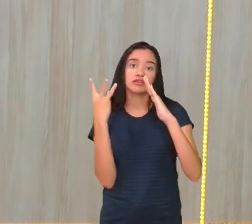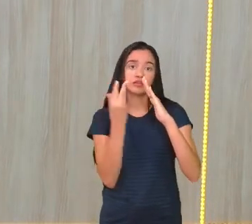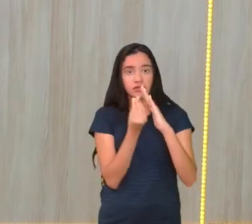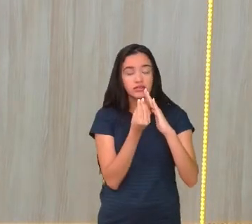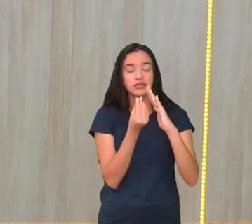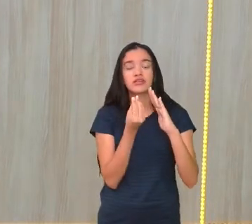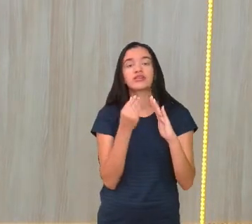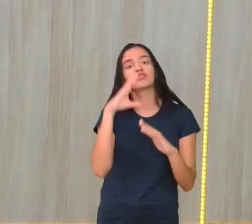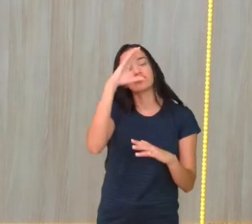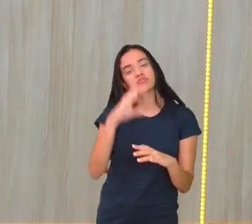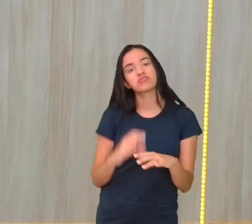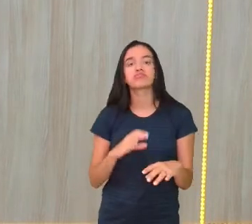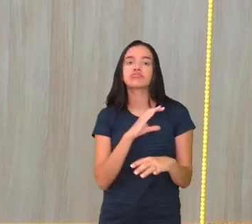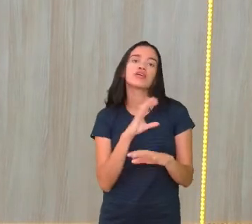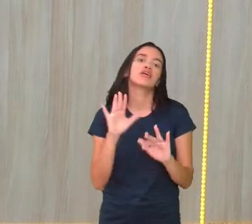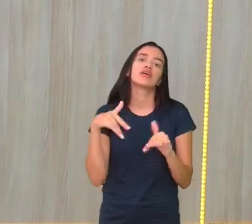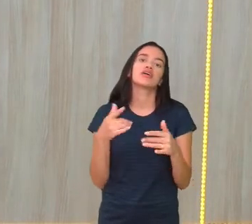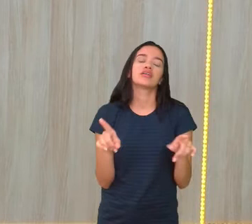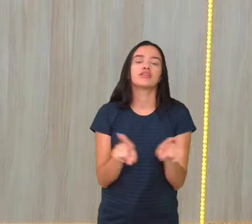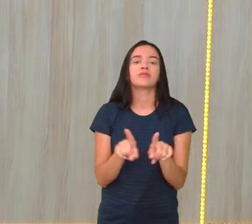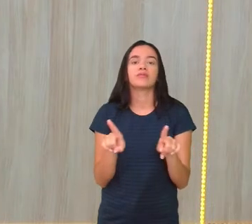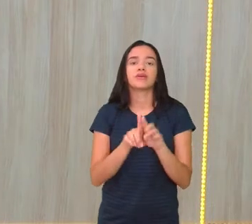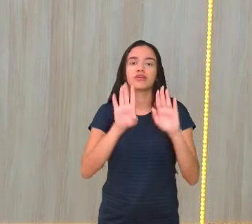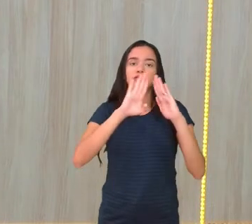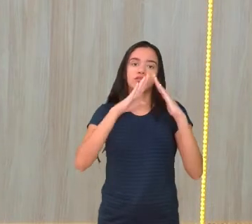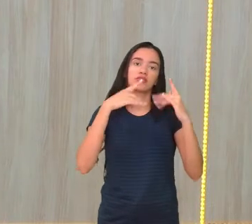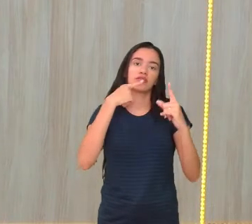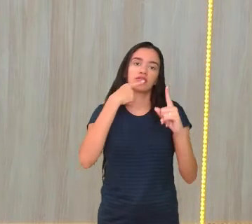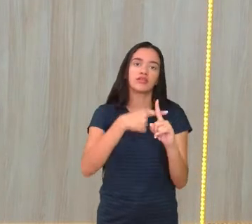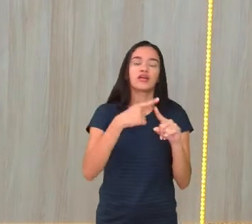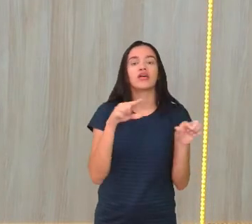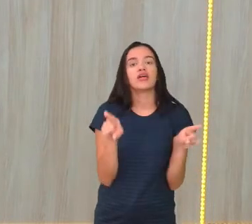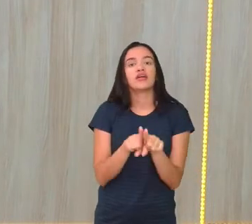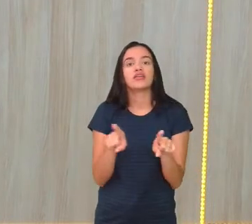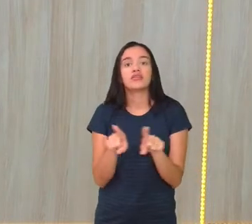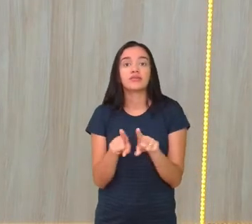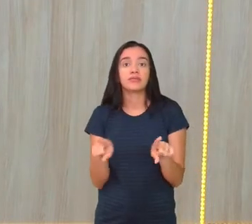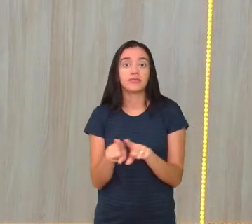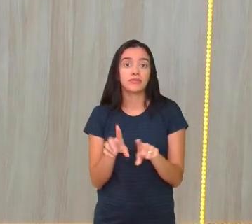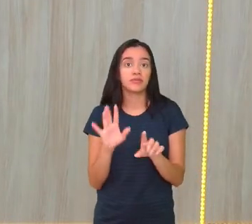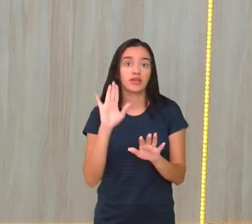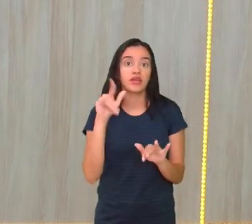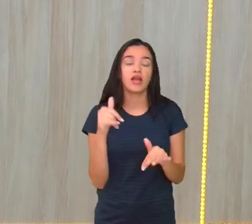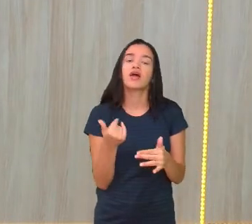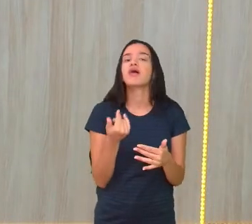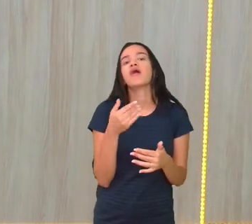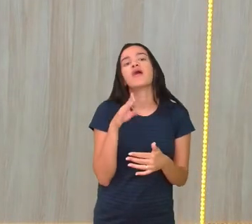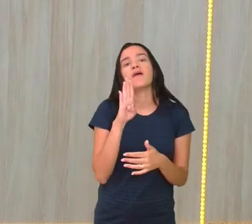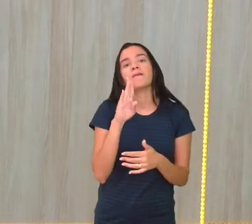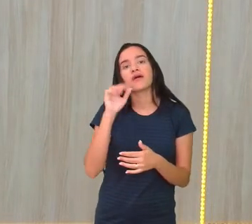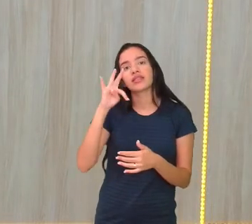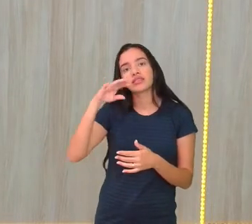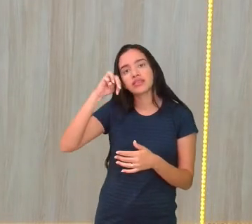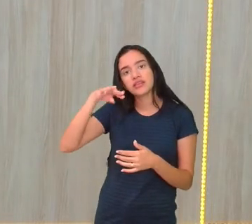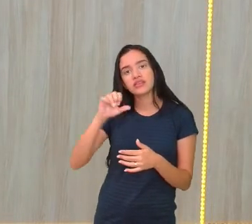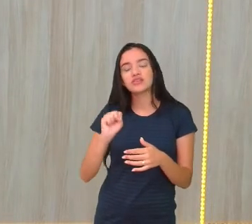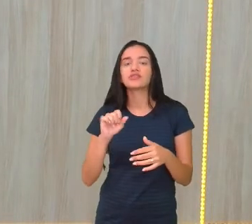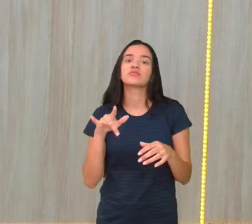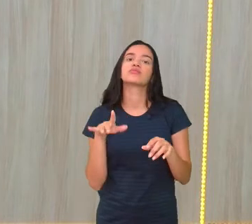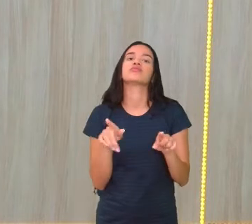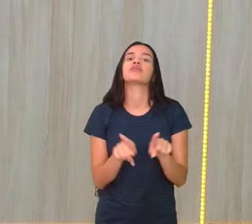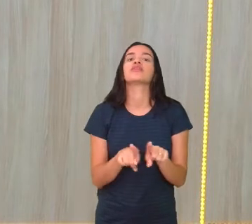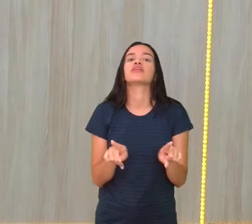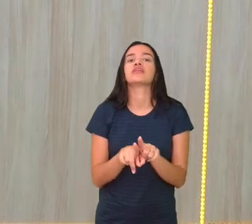cristandade da época, né? Igreja Católica, Apostólica Romana e as igrejas protestantes, Batista, Luterana,